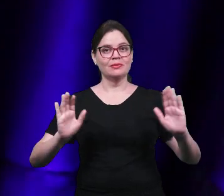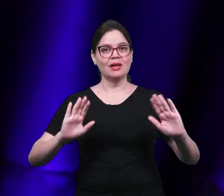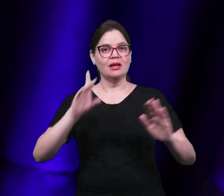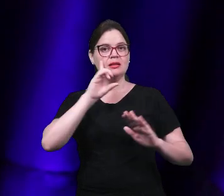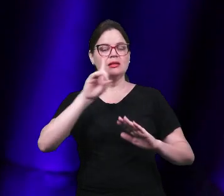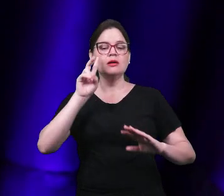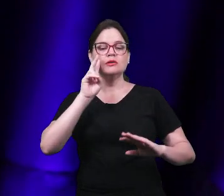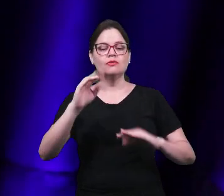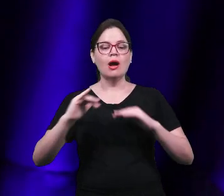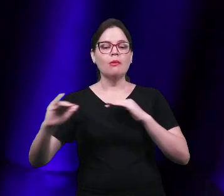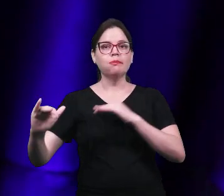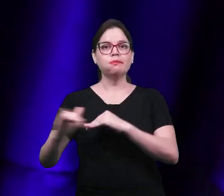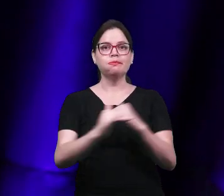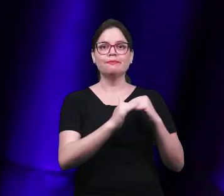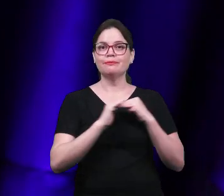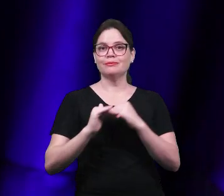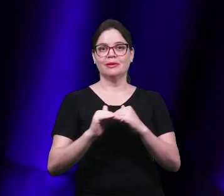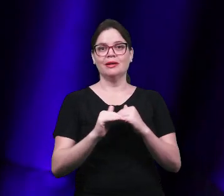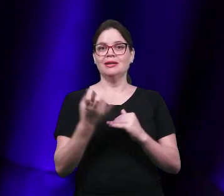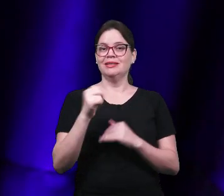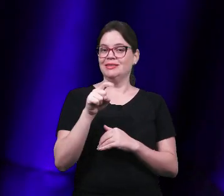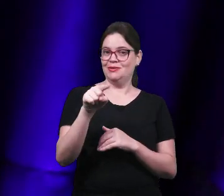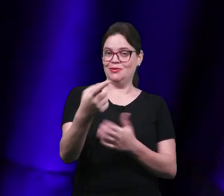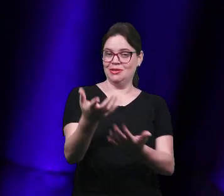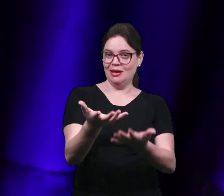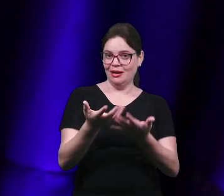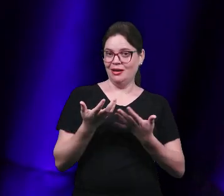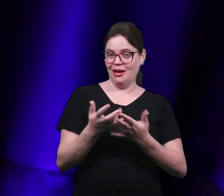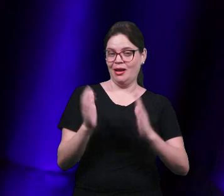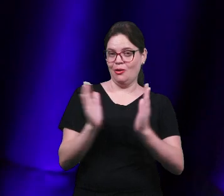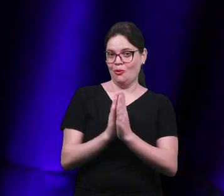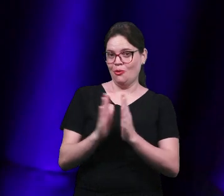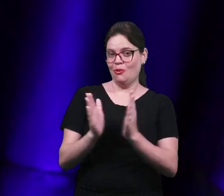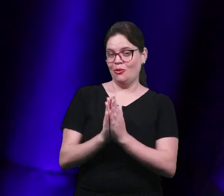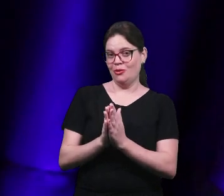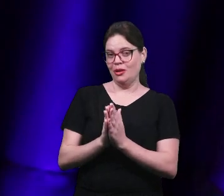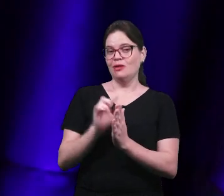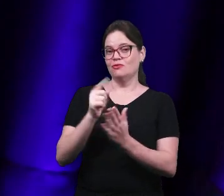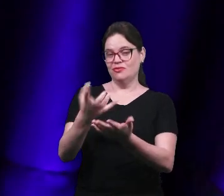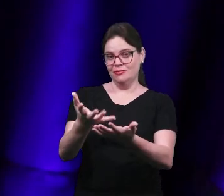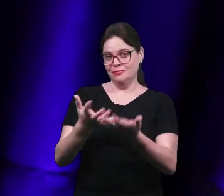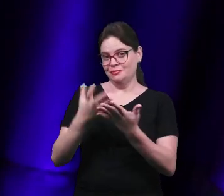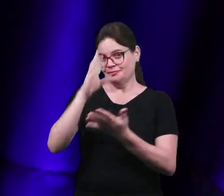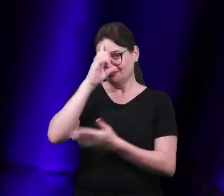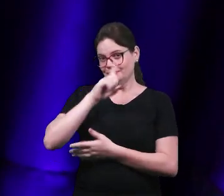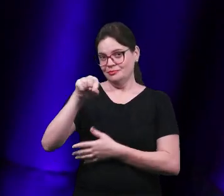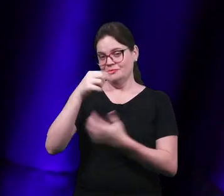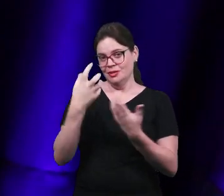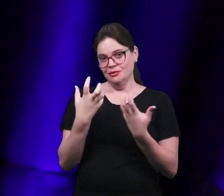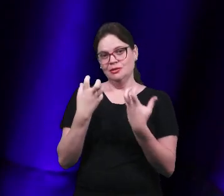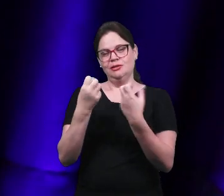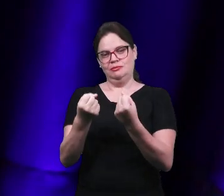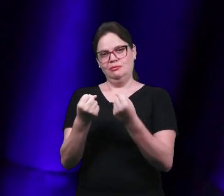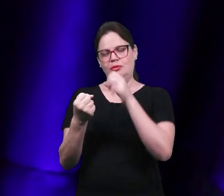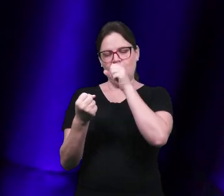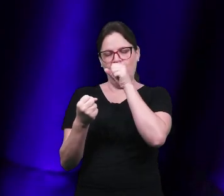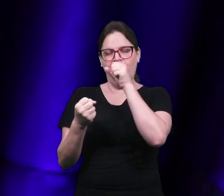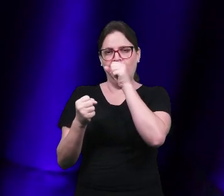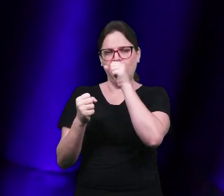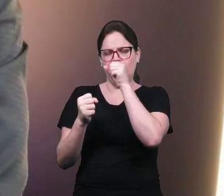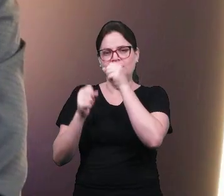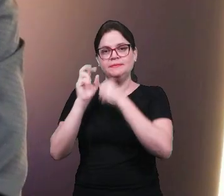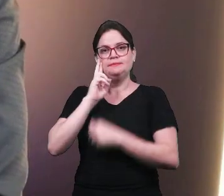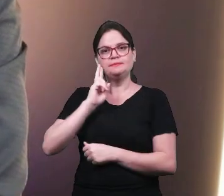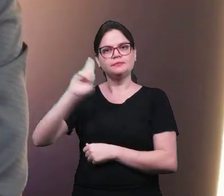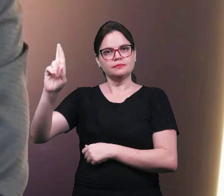propõe a buscar a Deus e se converte a Ele, Deus o aceita. Exatamente. E nós vemos